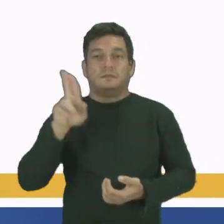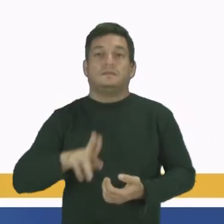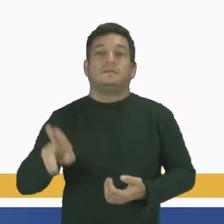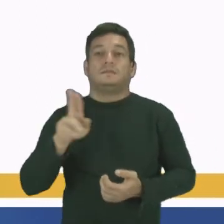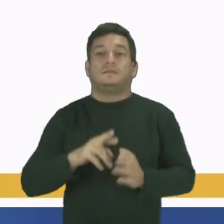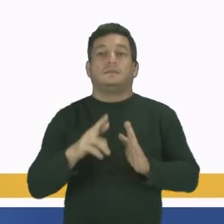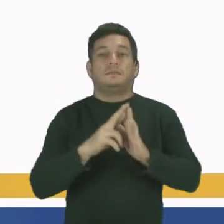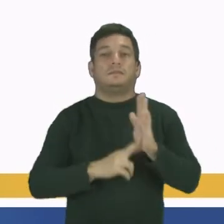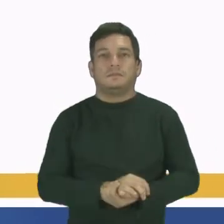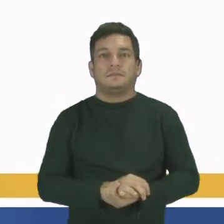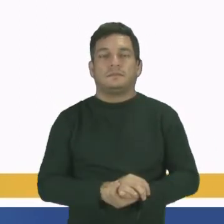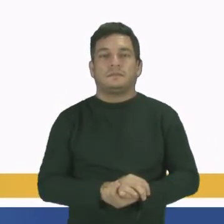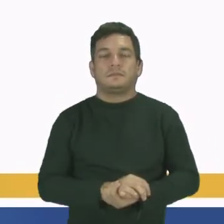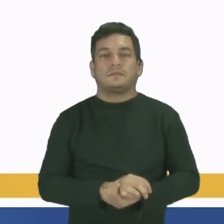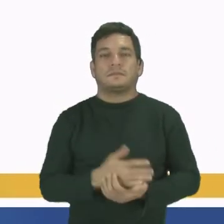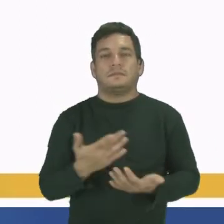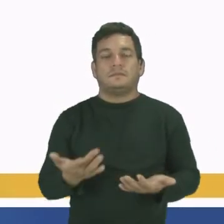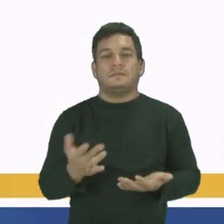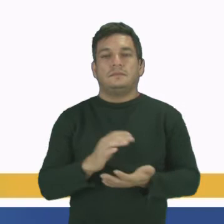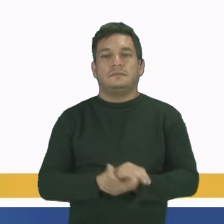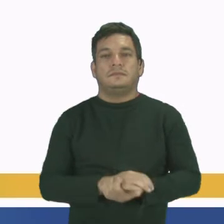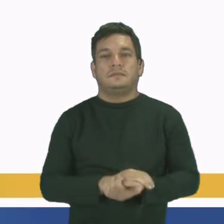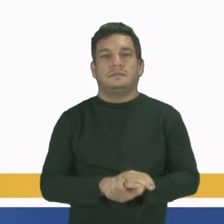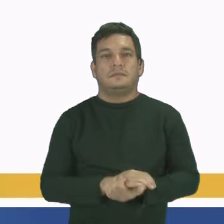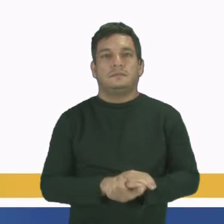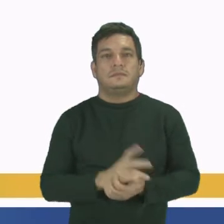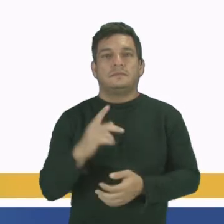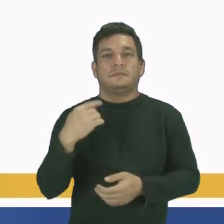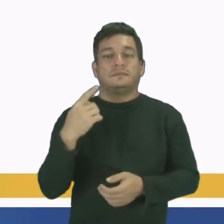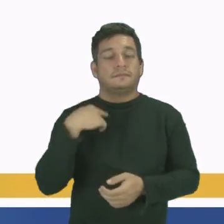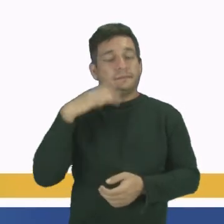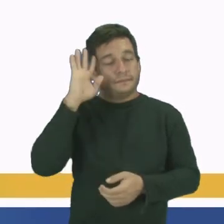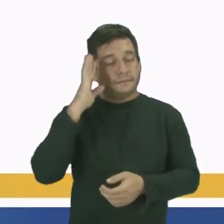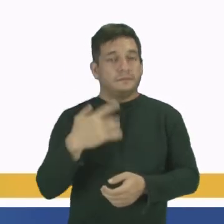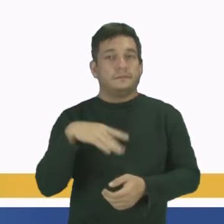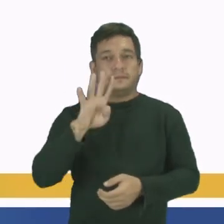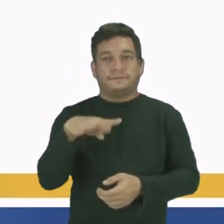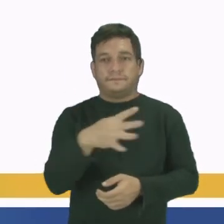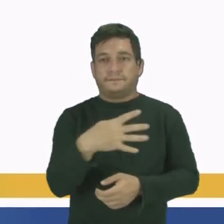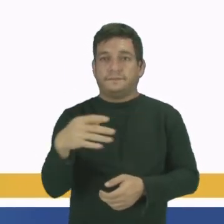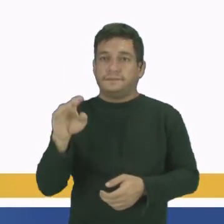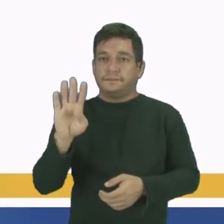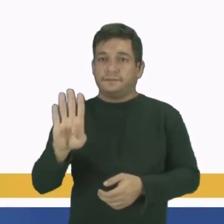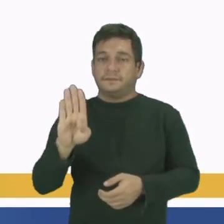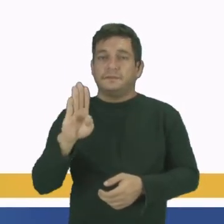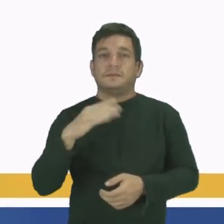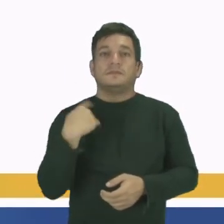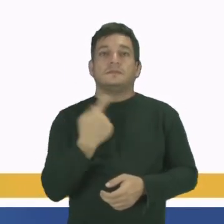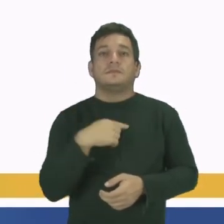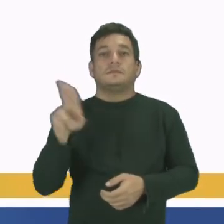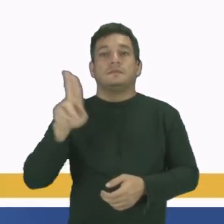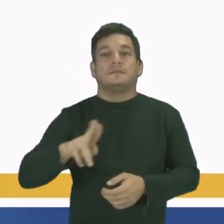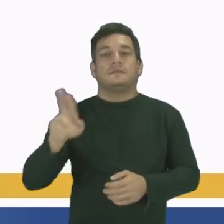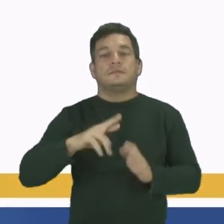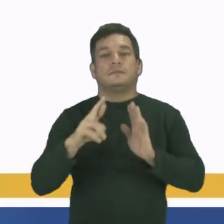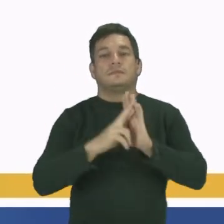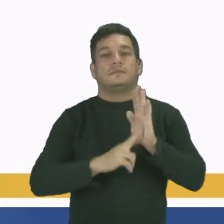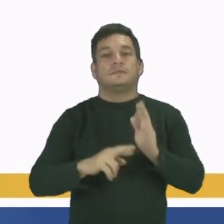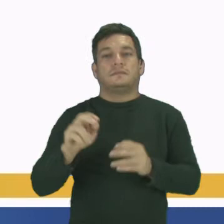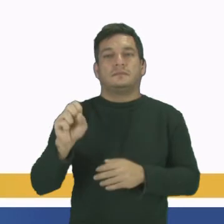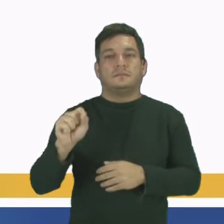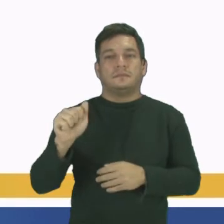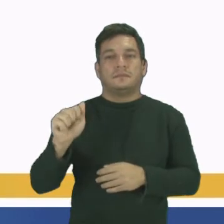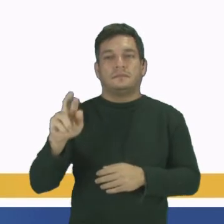utilizar a regra de Sarri, tá? Então, gente, para nós resolvermos essa matriz B, nós utilizaremos a regra de Sarri,